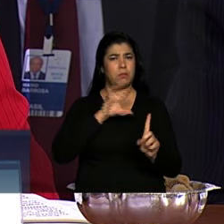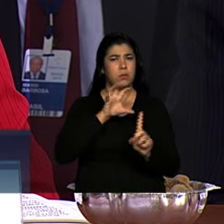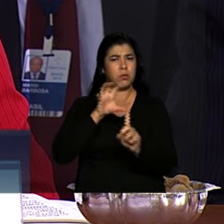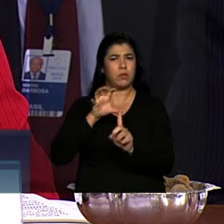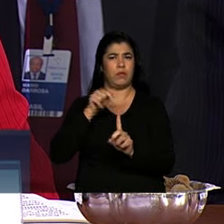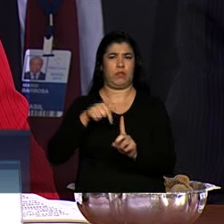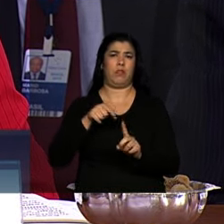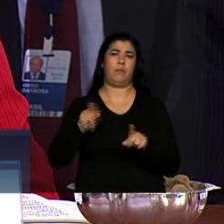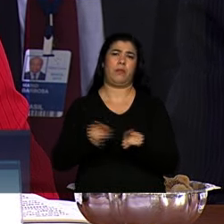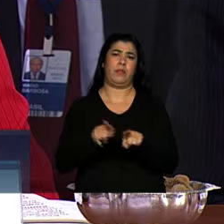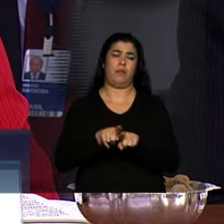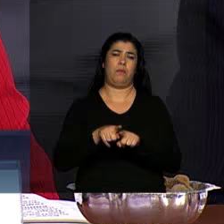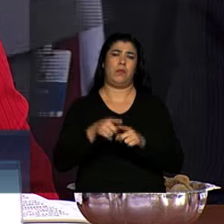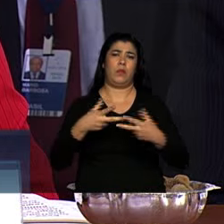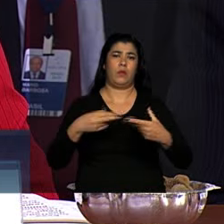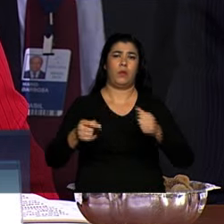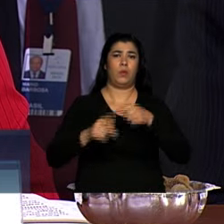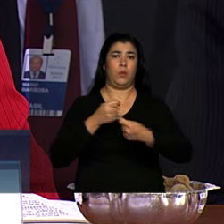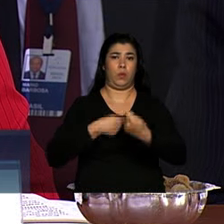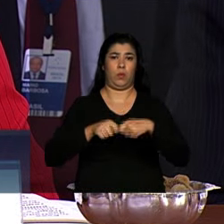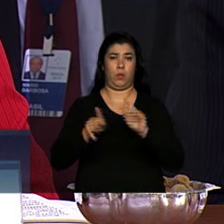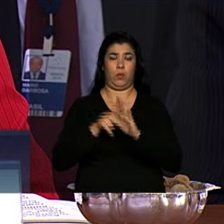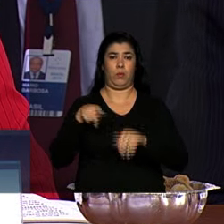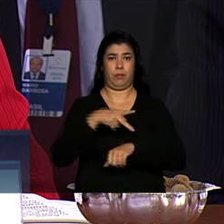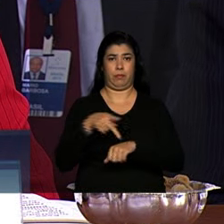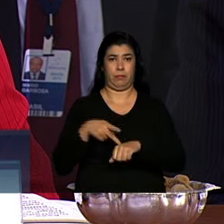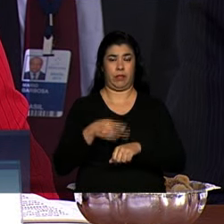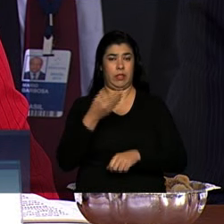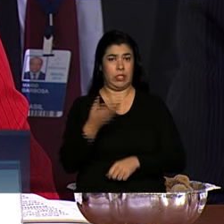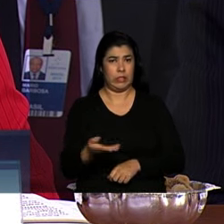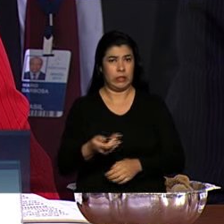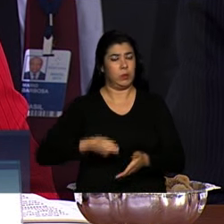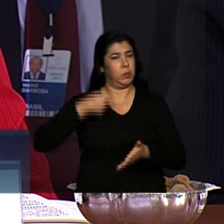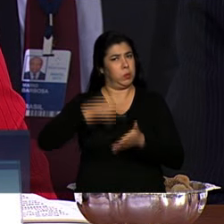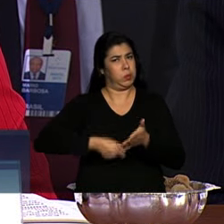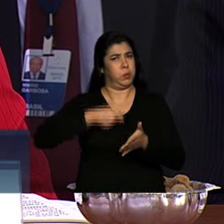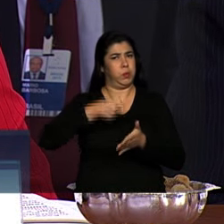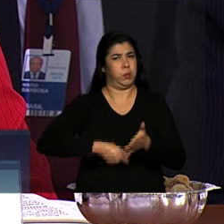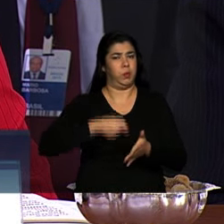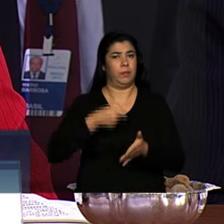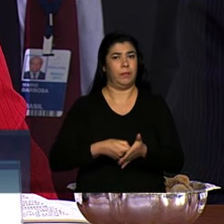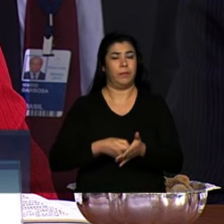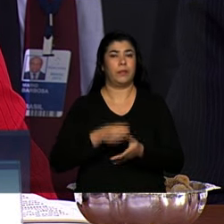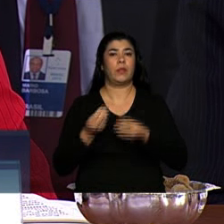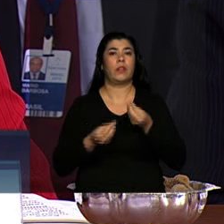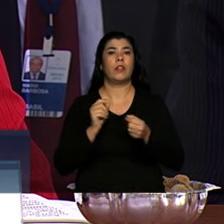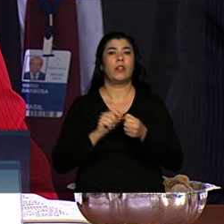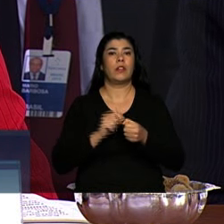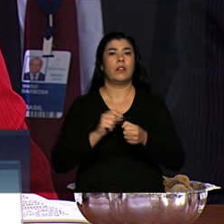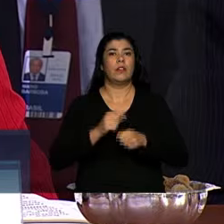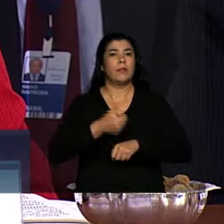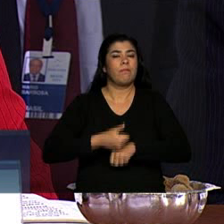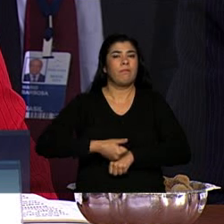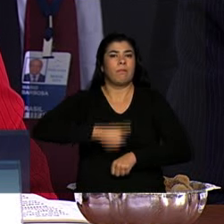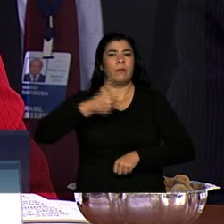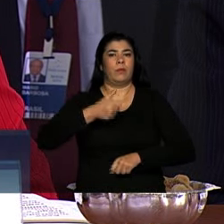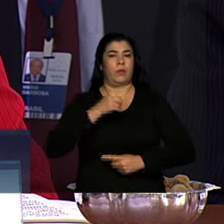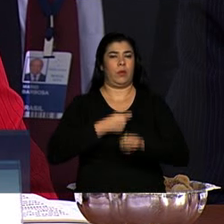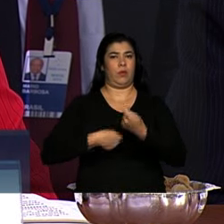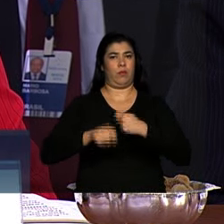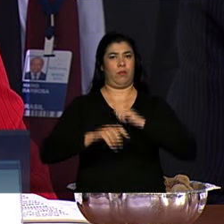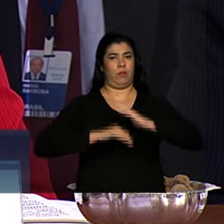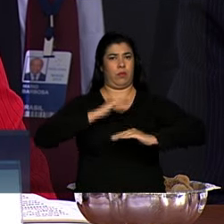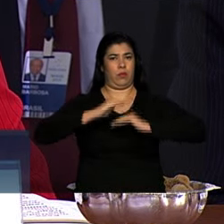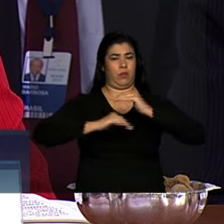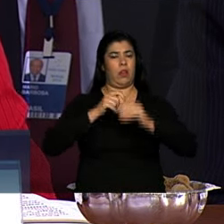Esta crise, no entanto, tem se mostrado persistente. A recuperação das economias avançadas ainda